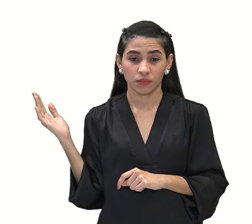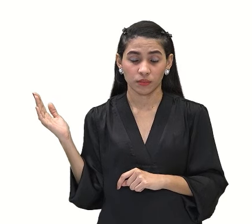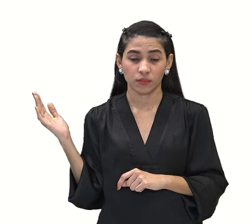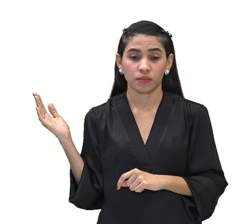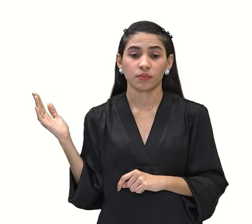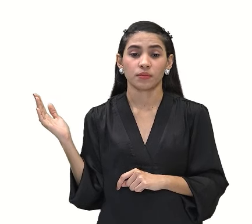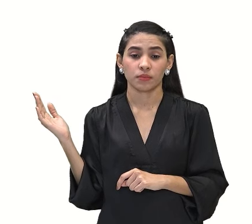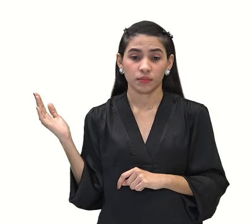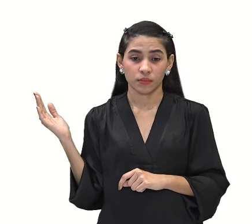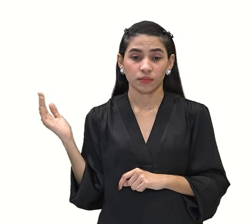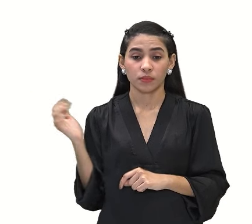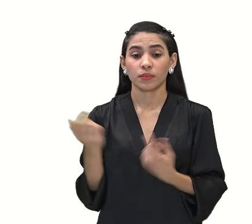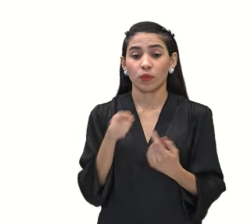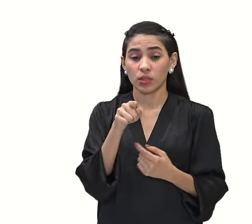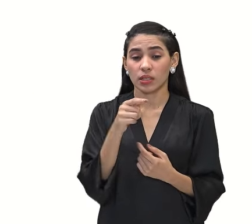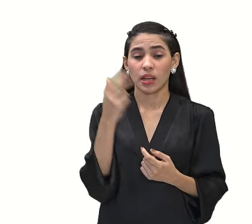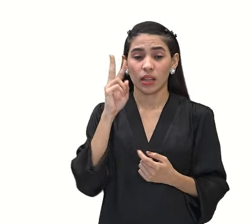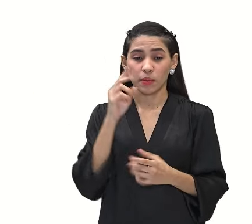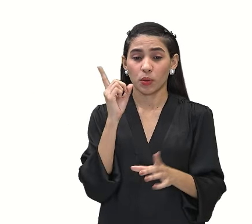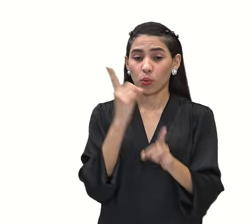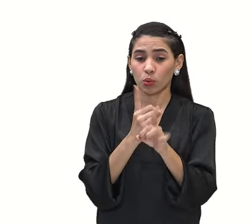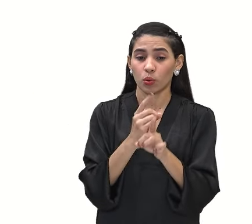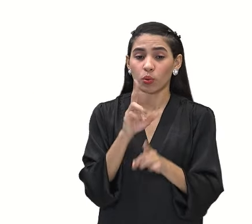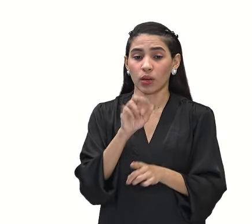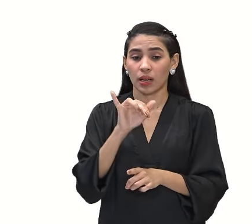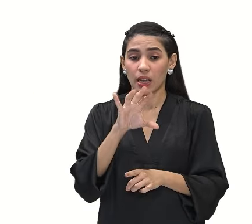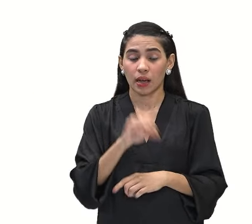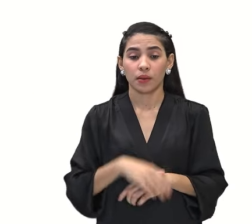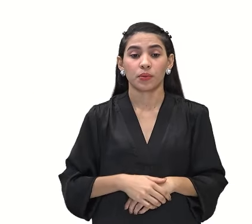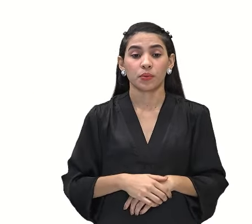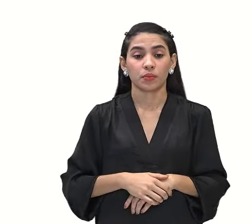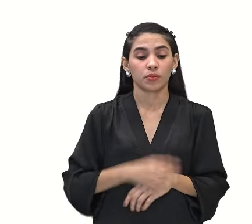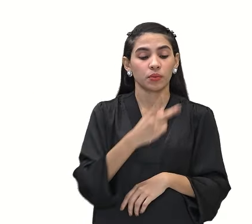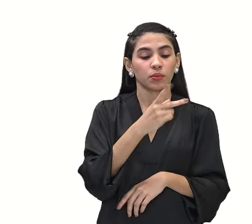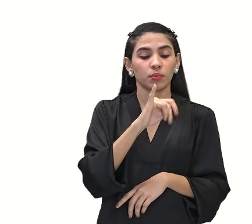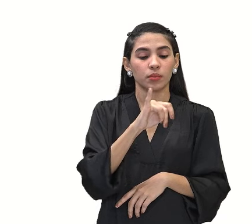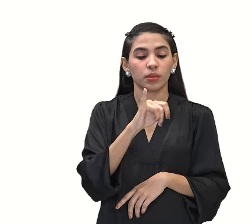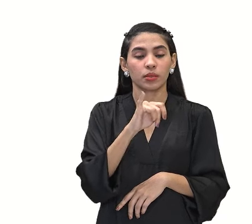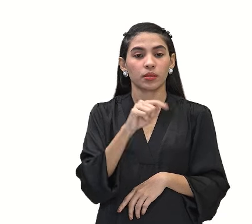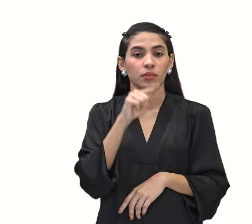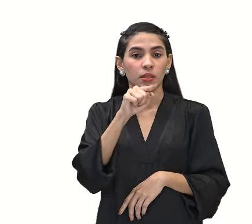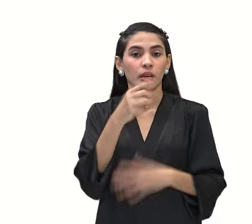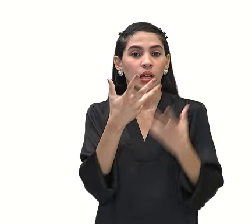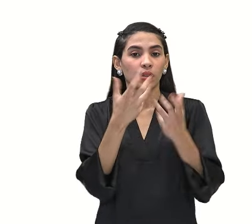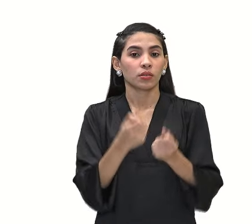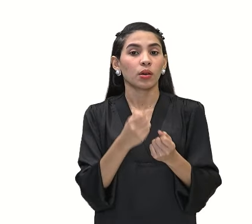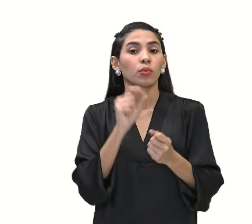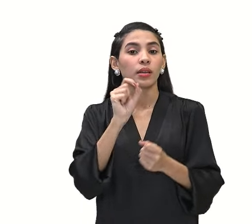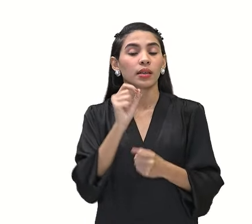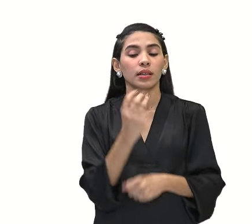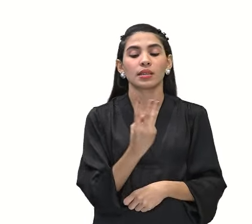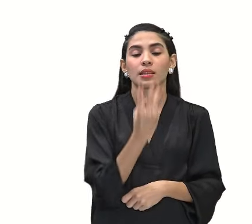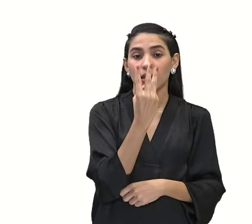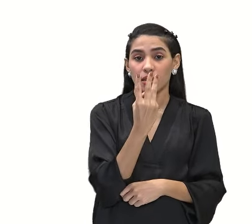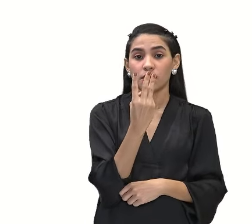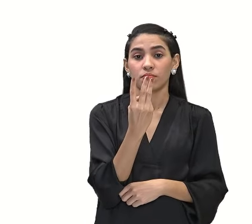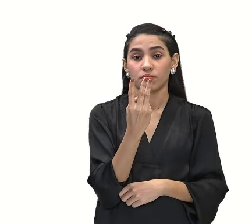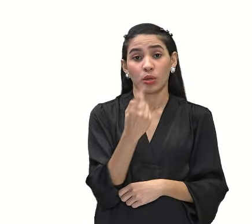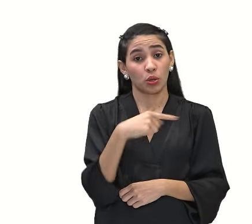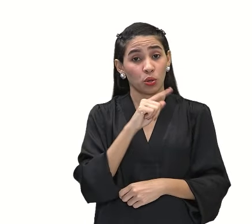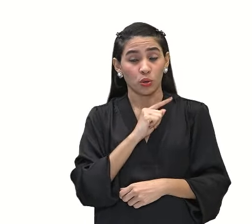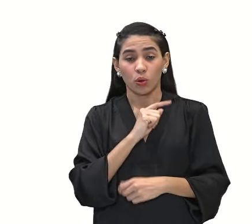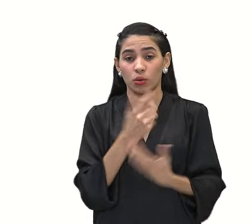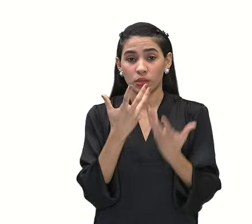tá aqui o raio ó e o pi o problema tá pedindo para nós adotarmos igual a 3 Então é isso que nós vamos fazer